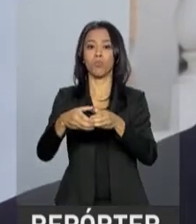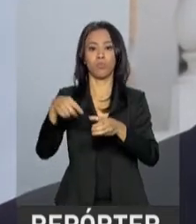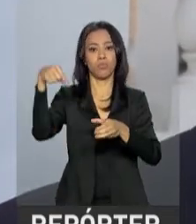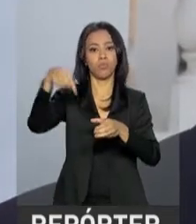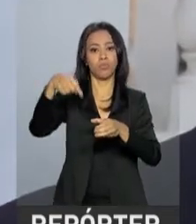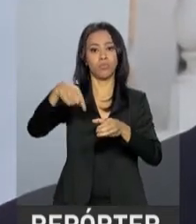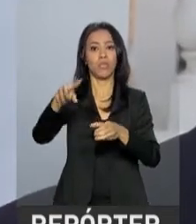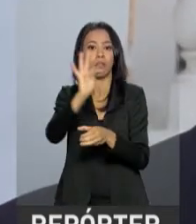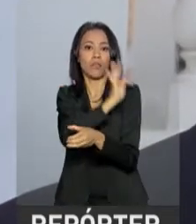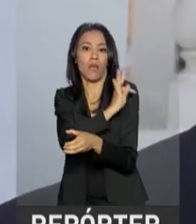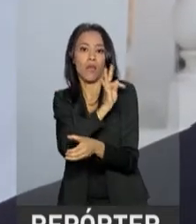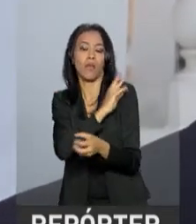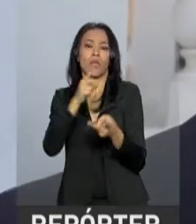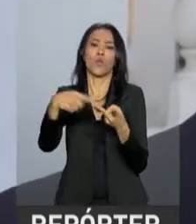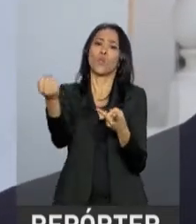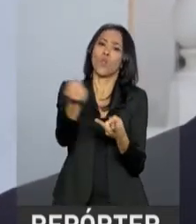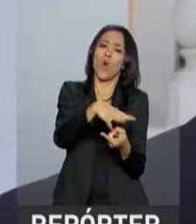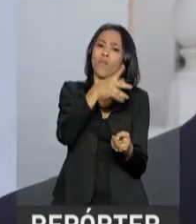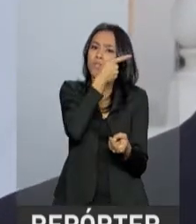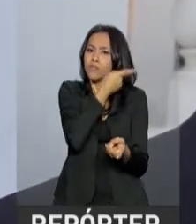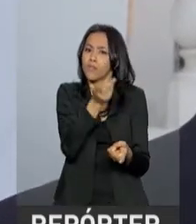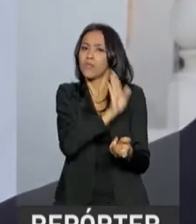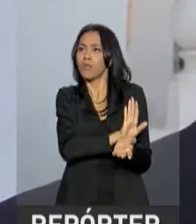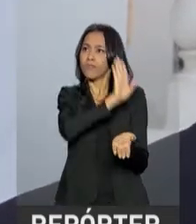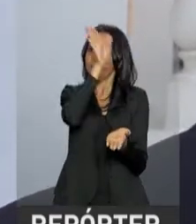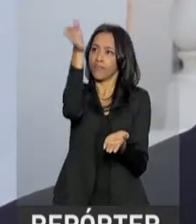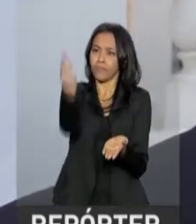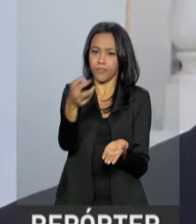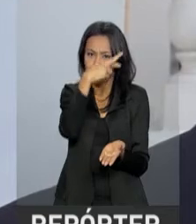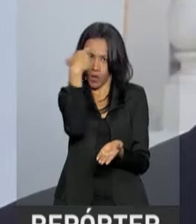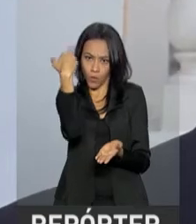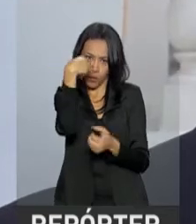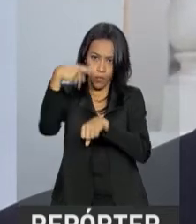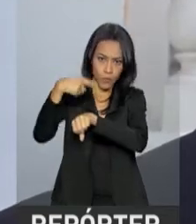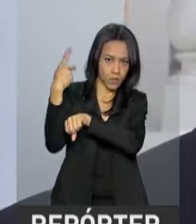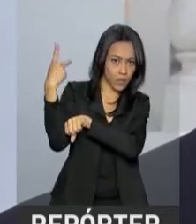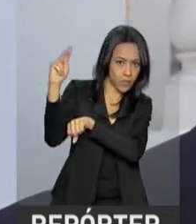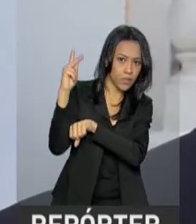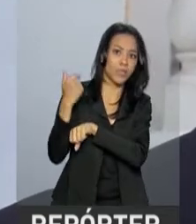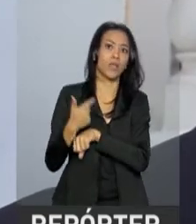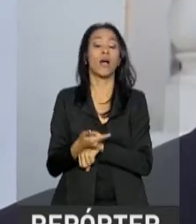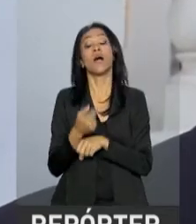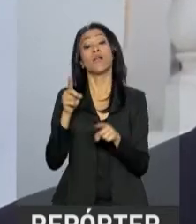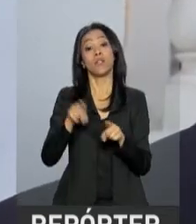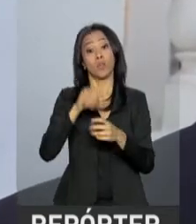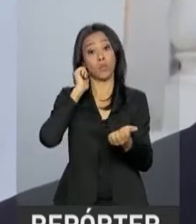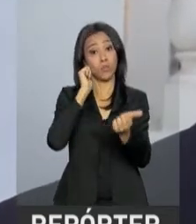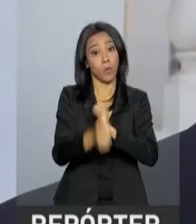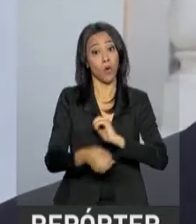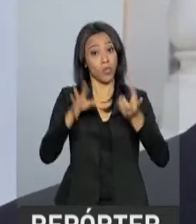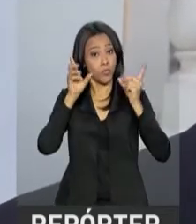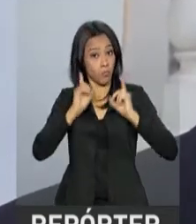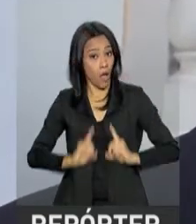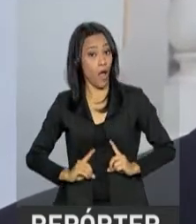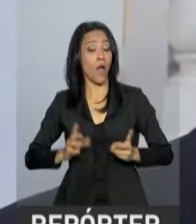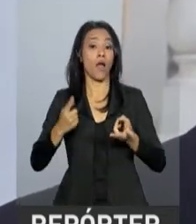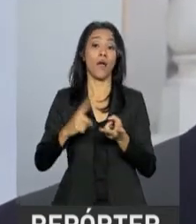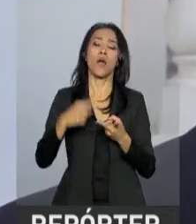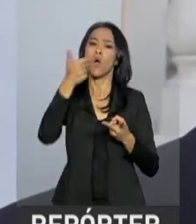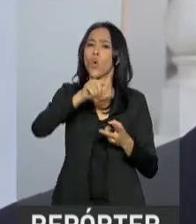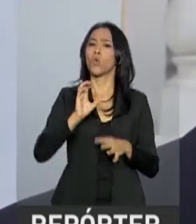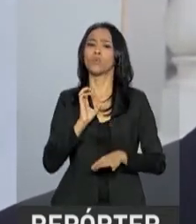possíveis novas visitas à rússia trazendo conosco o comitê olímpico brasileiro eo comitê paraolímpico brasileiro as confederações